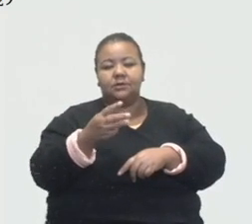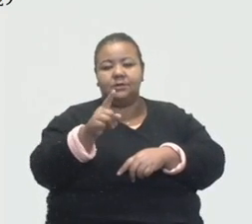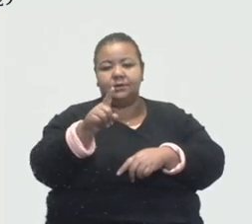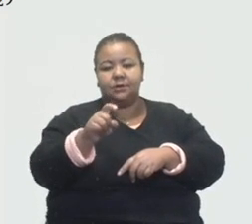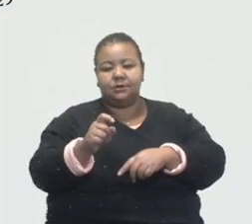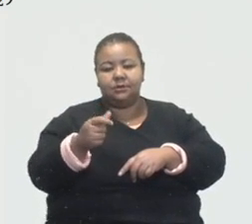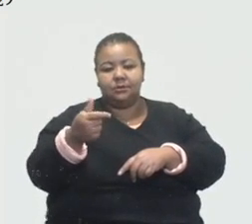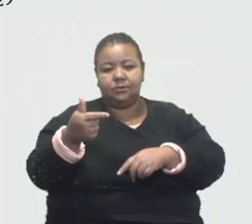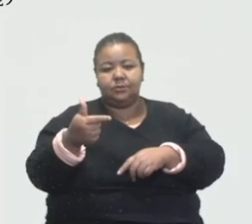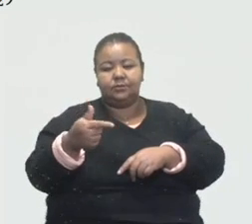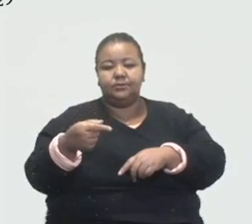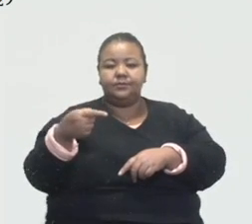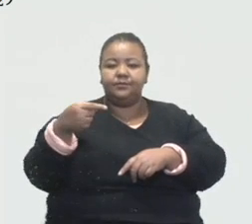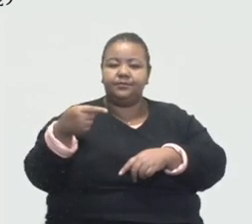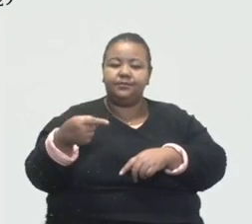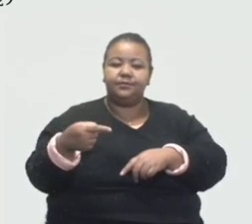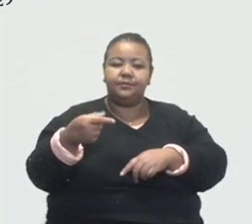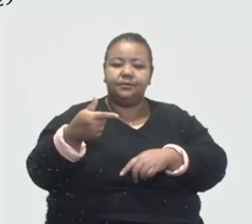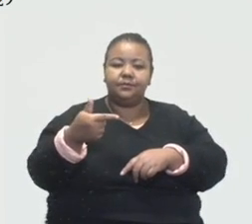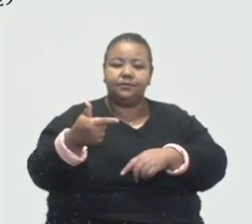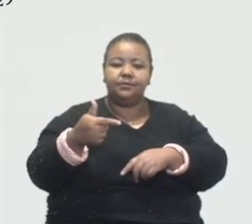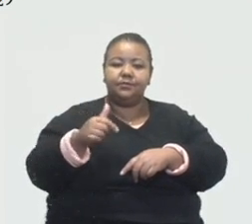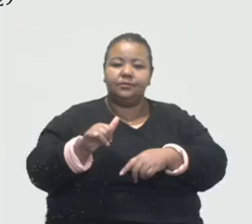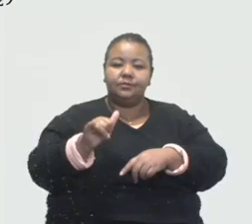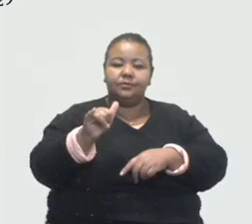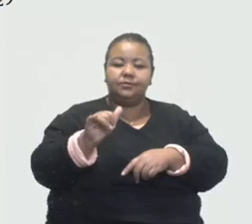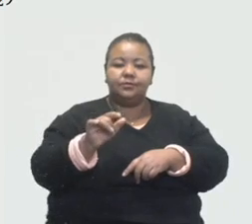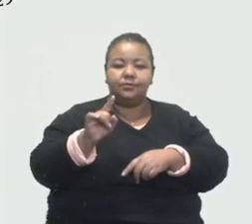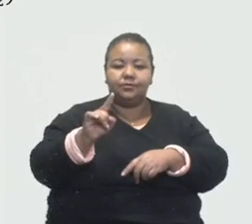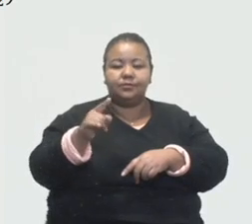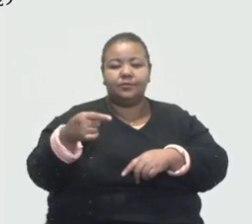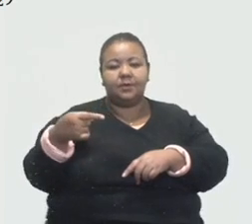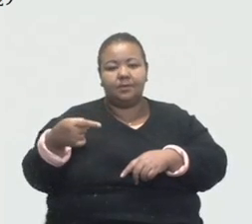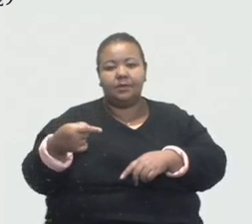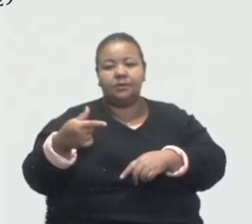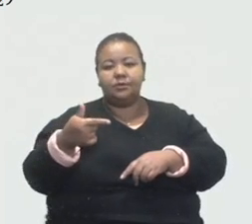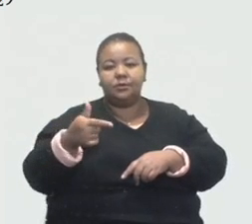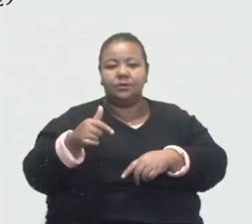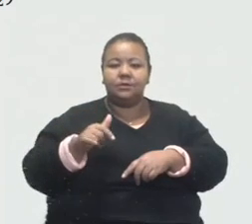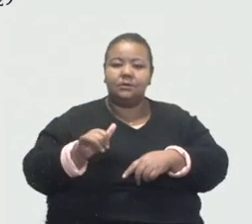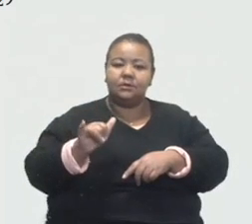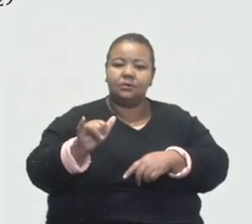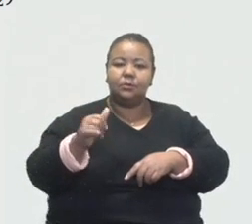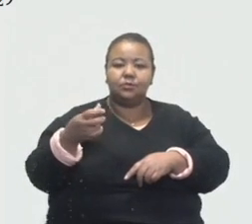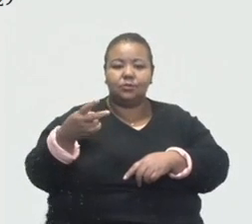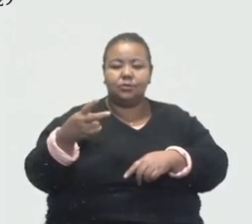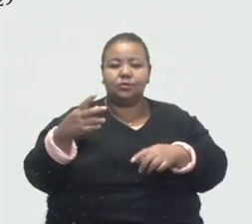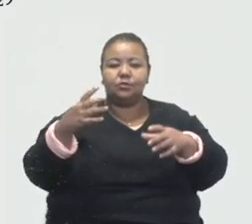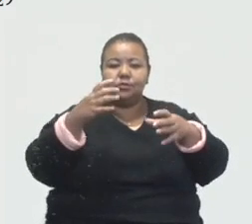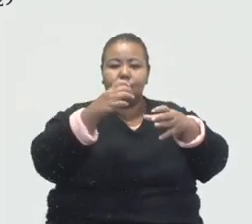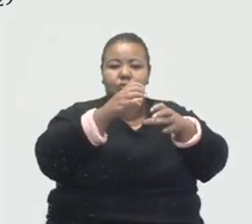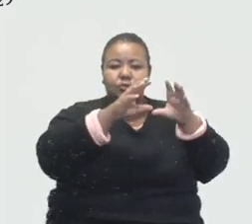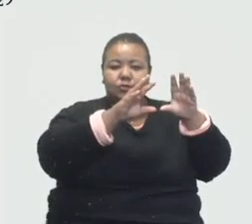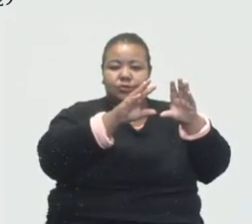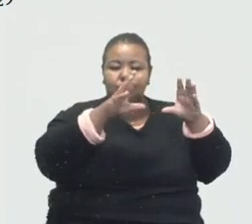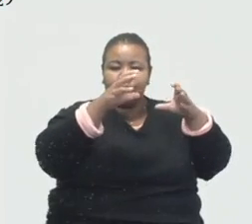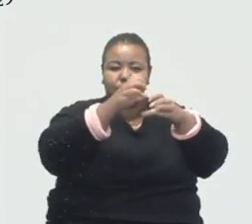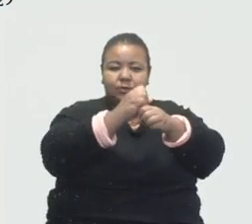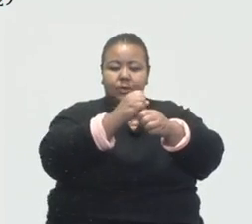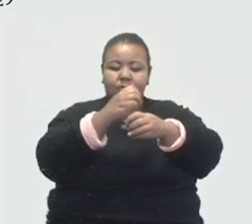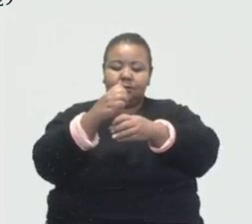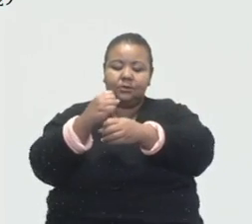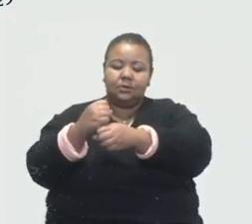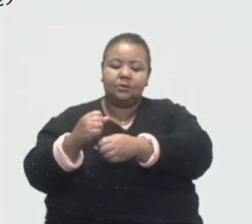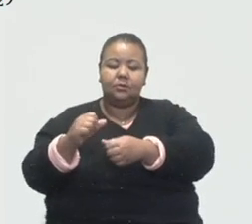3x2, menos 2y1, menos 2y2. Juntando aqui, nós temos, fazendo a regra